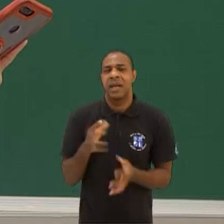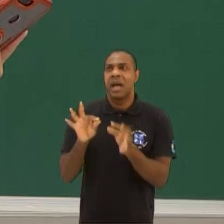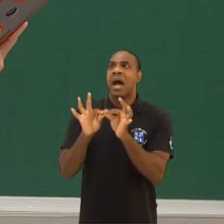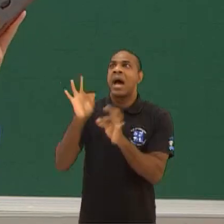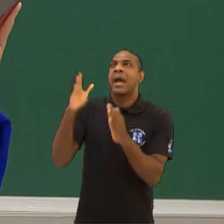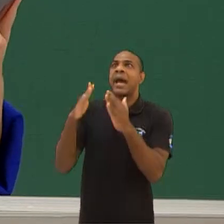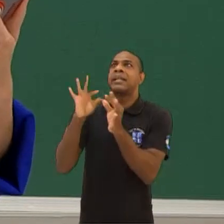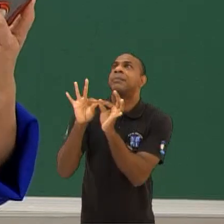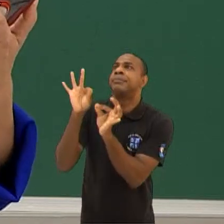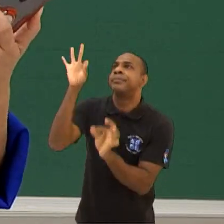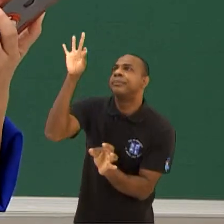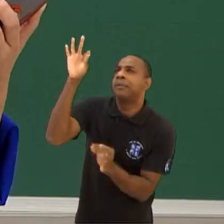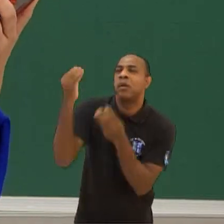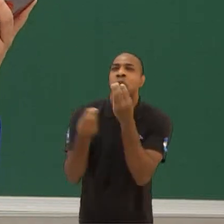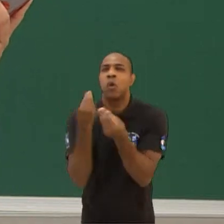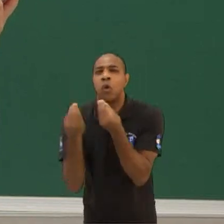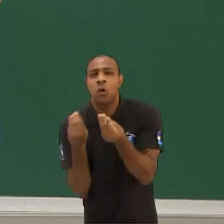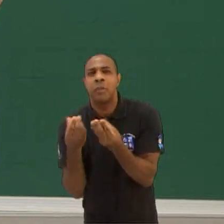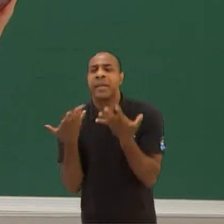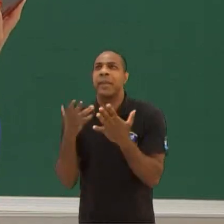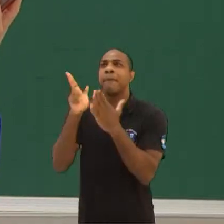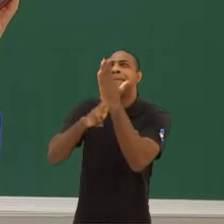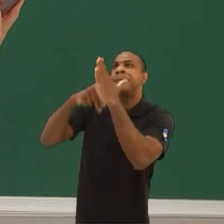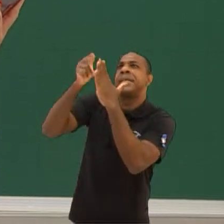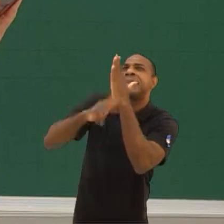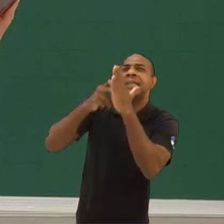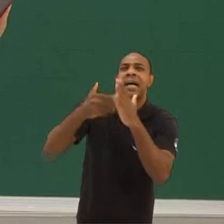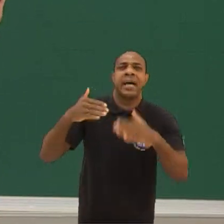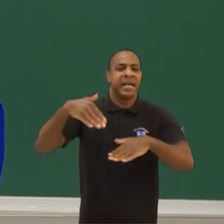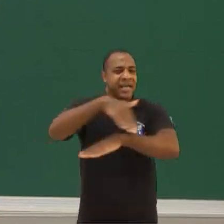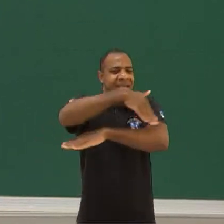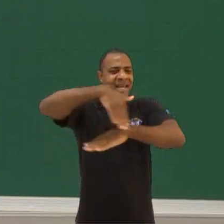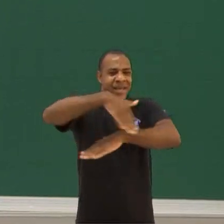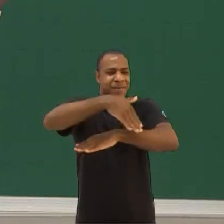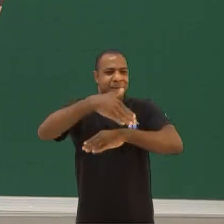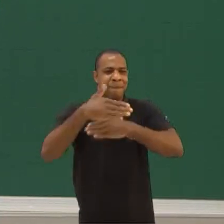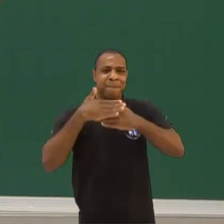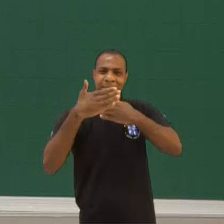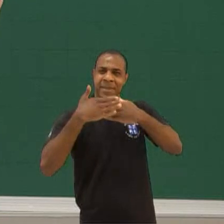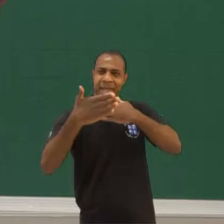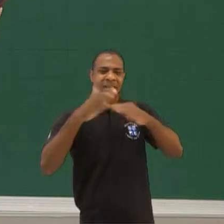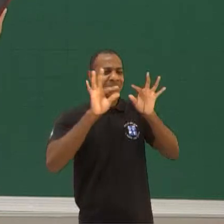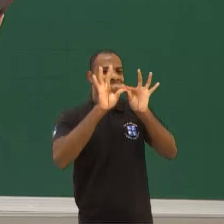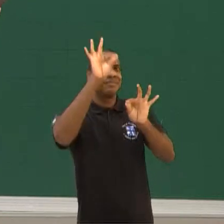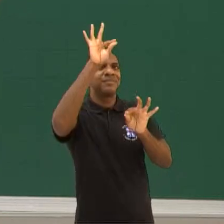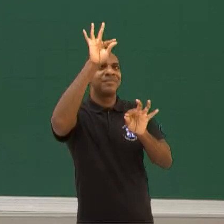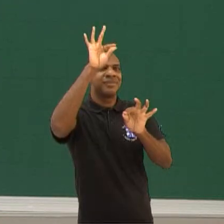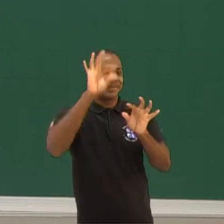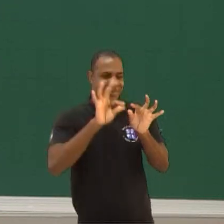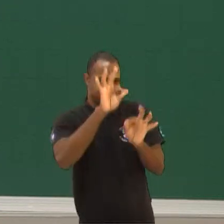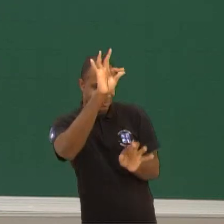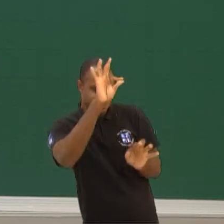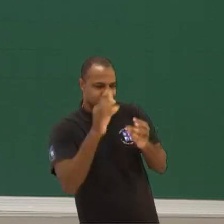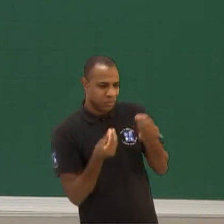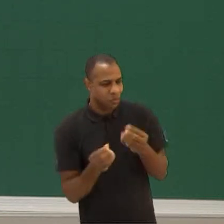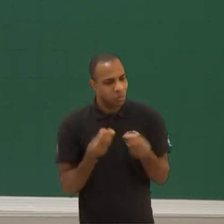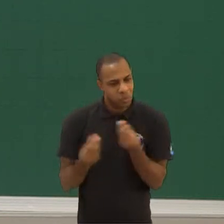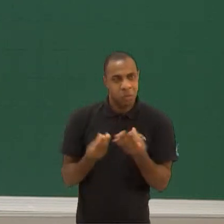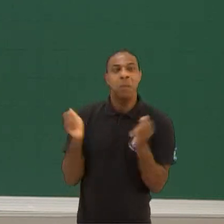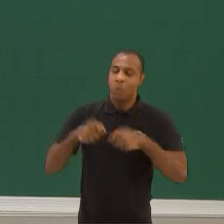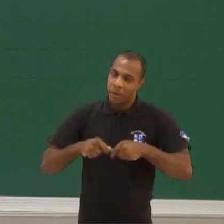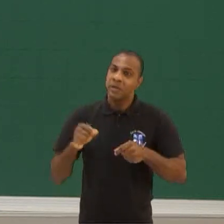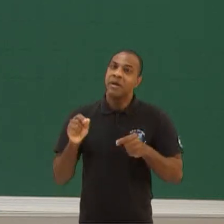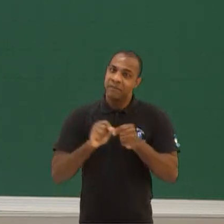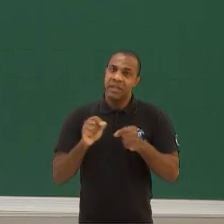minha casa, quero pintar, de repente, uma fachada de casa, quero medir a altura. Você pode fazer isso tranquilamente através do Teorema